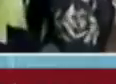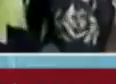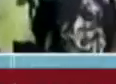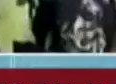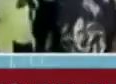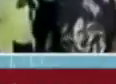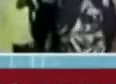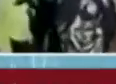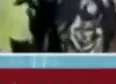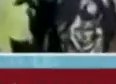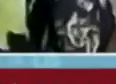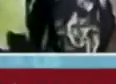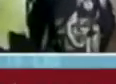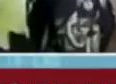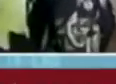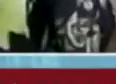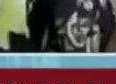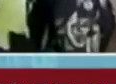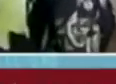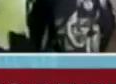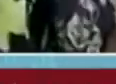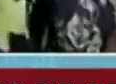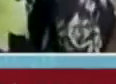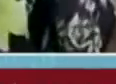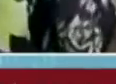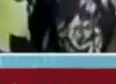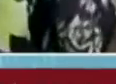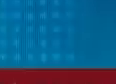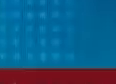dar anistia a Daniel Silveira. Ok, deputada. Muito obrigado. Até a próxima. Até a próxima.